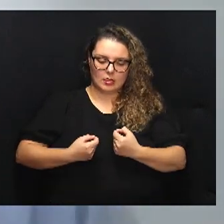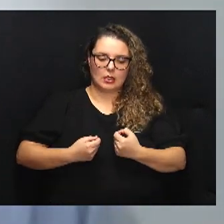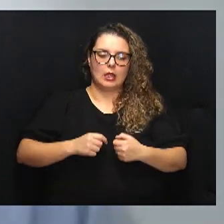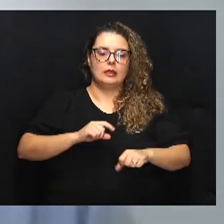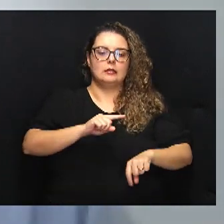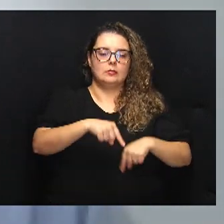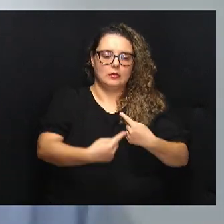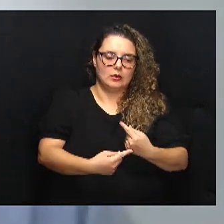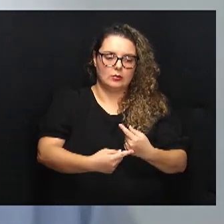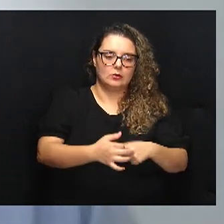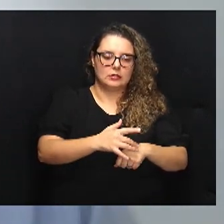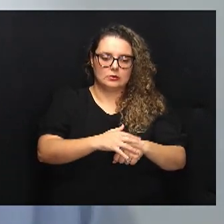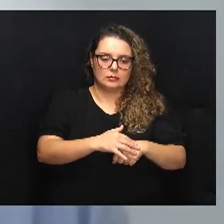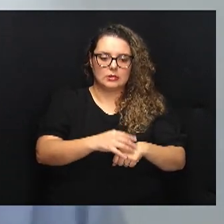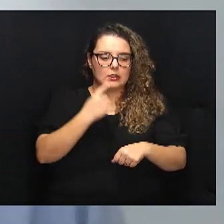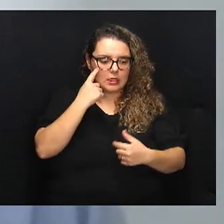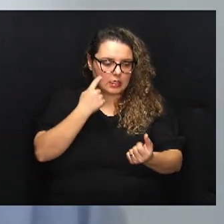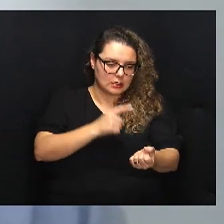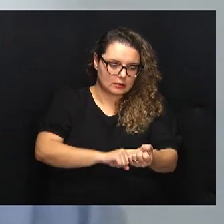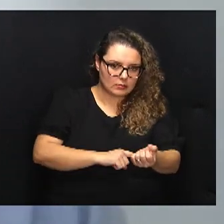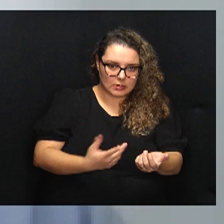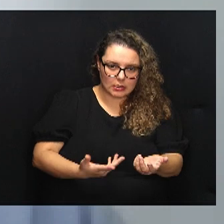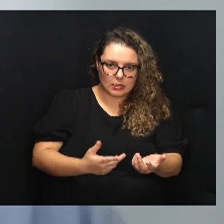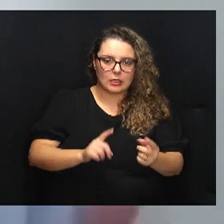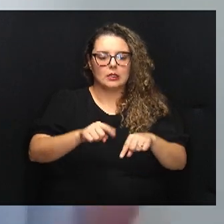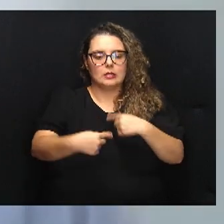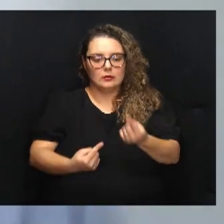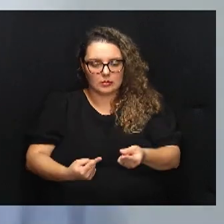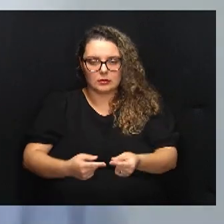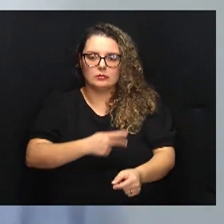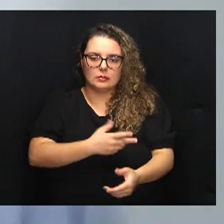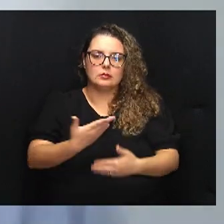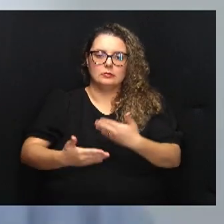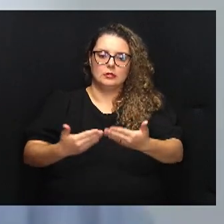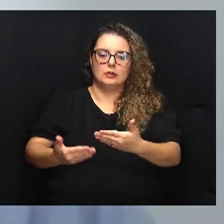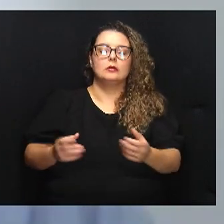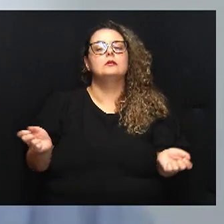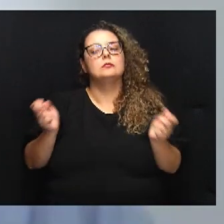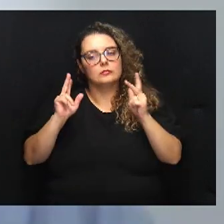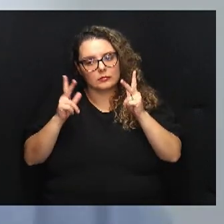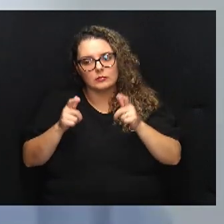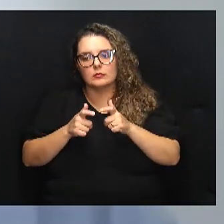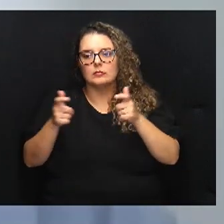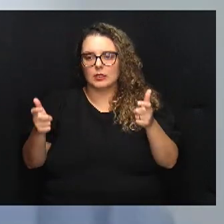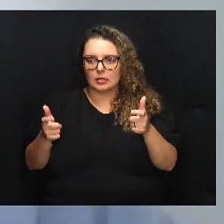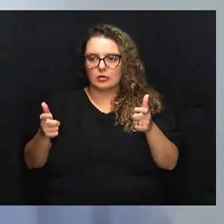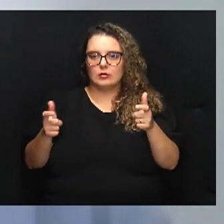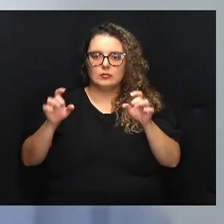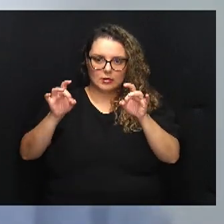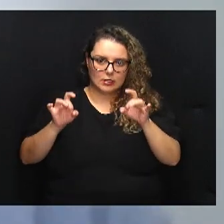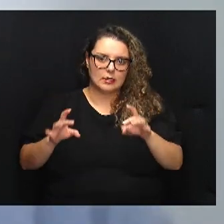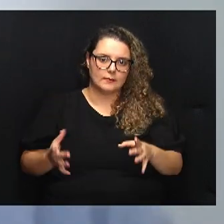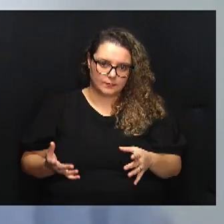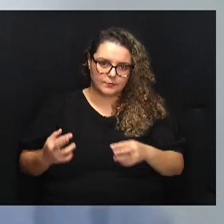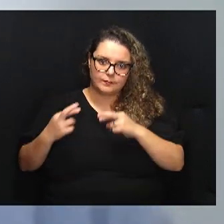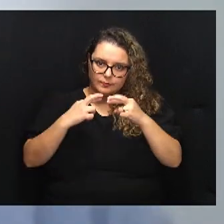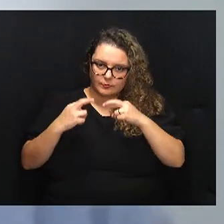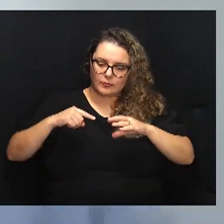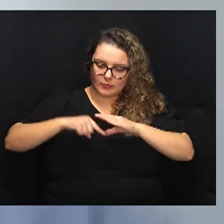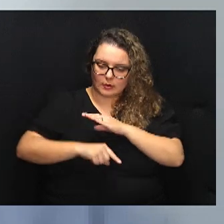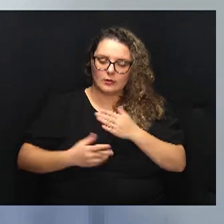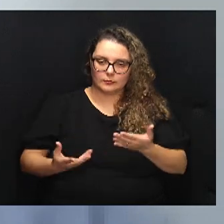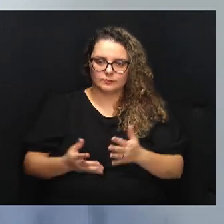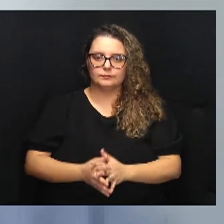intestinal ali que a gente comentou, mas esses outros sintomas inespecíficos, aí a gente tem que dar uma atenção ainda mais especial e uma investigação é